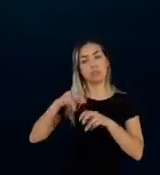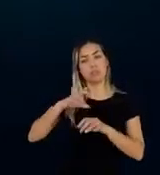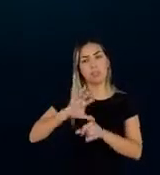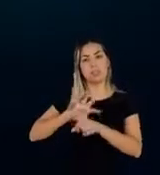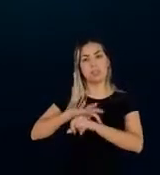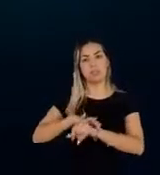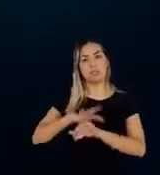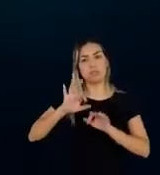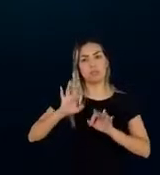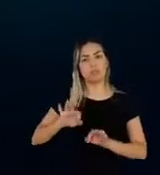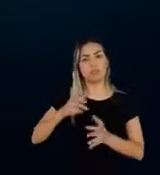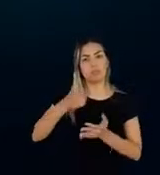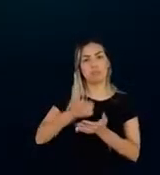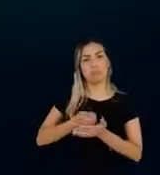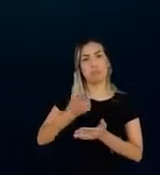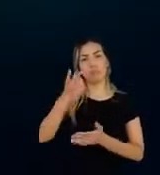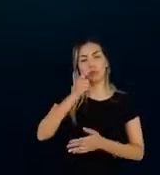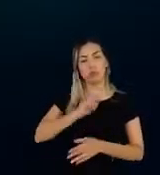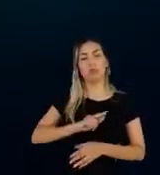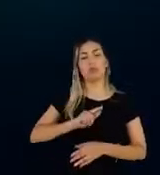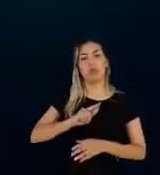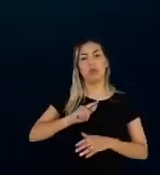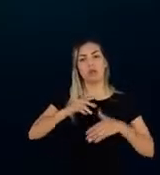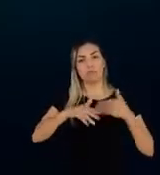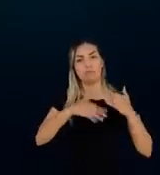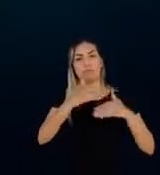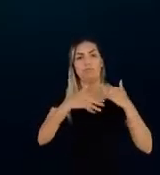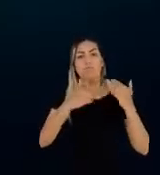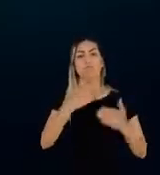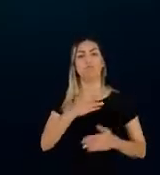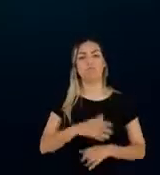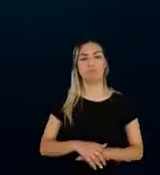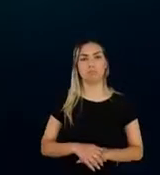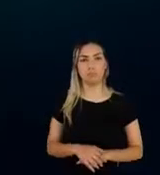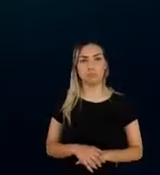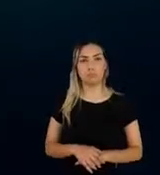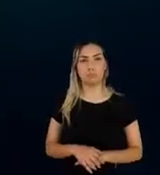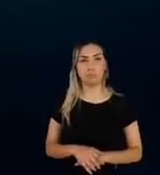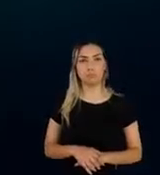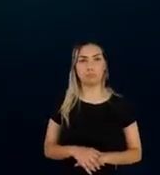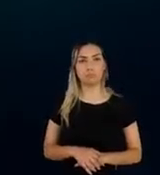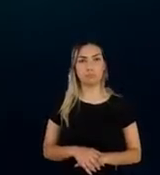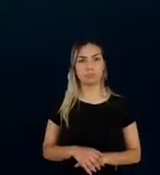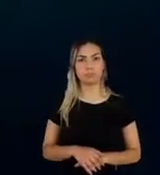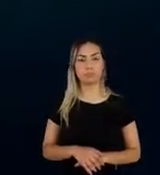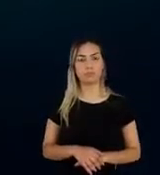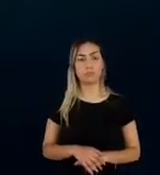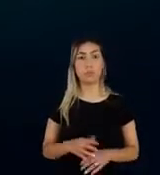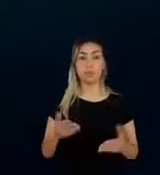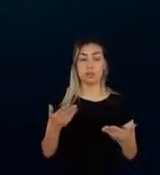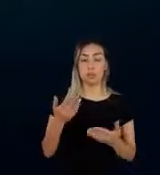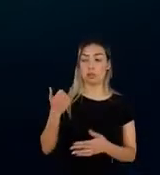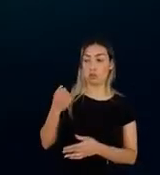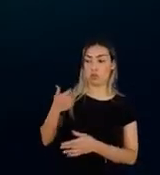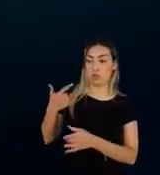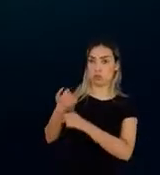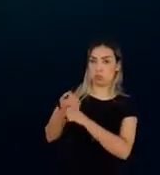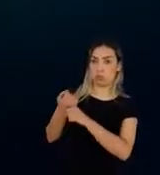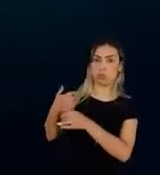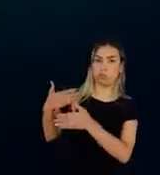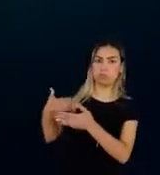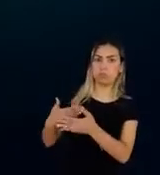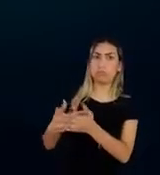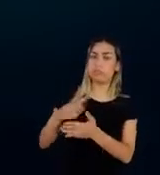a promoção da pesquisa e desenvolvimento, né? Nós temos, ao longo desses últimos 12 anos, uma série de